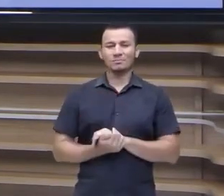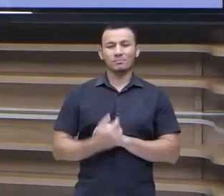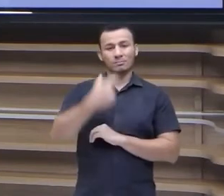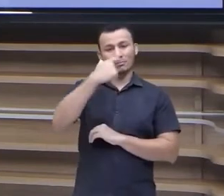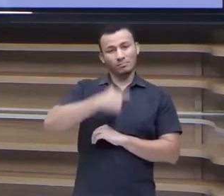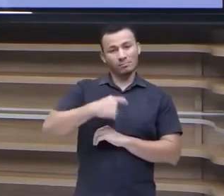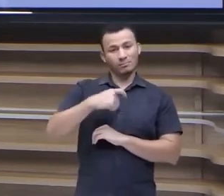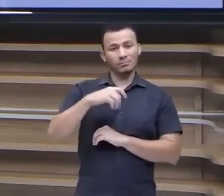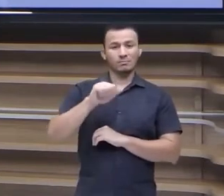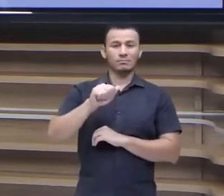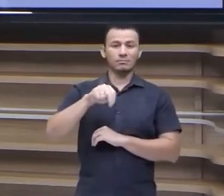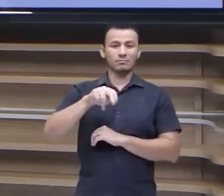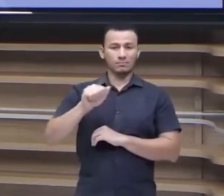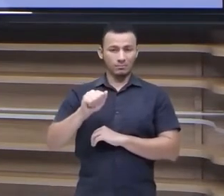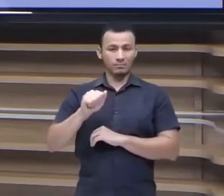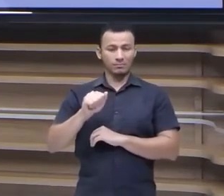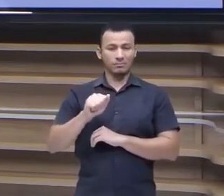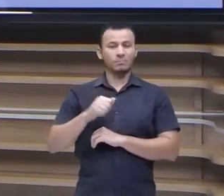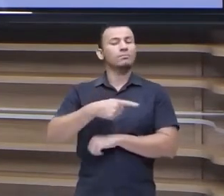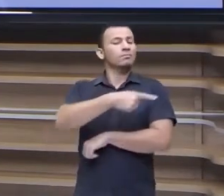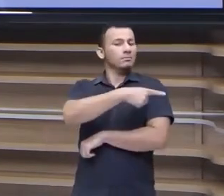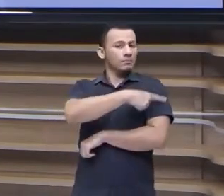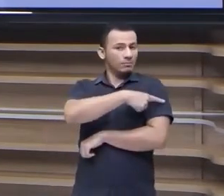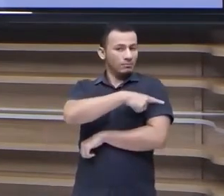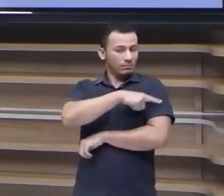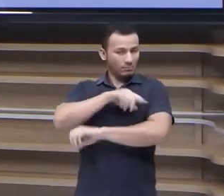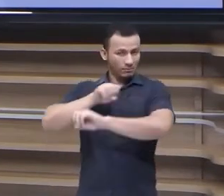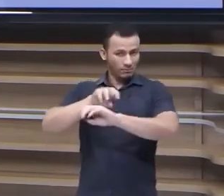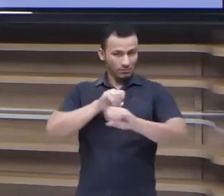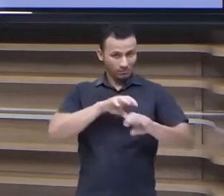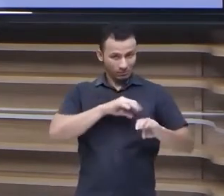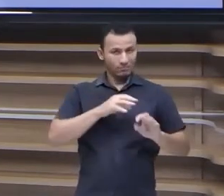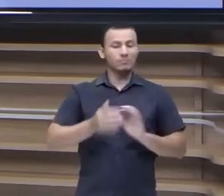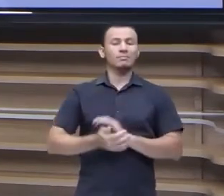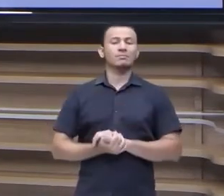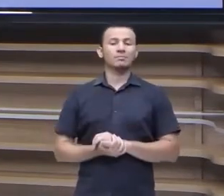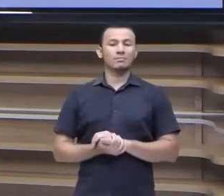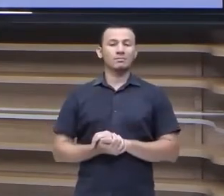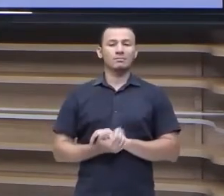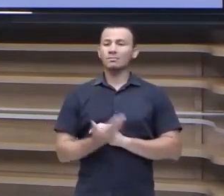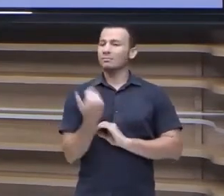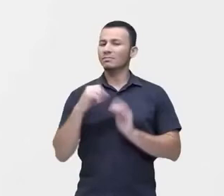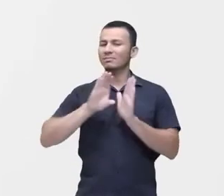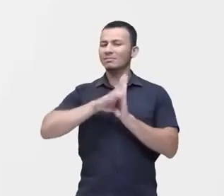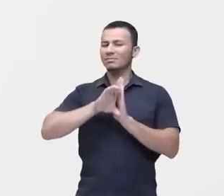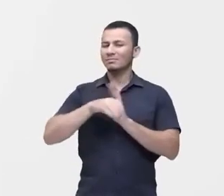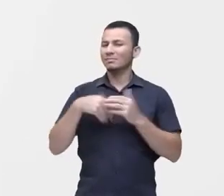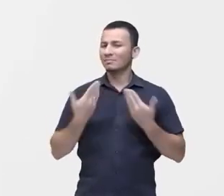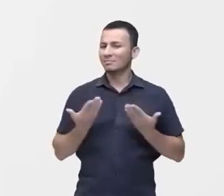Cláudia Guedes, estarei ministrando a aula do primeiro ano do ensino fundamental. Vamos ver o nosso conteúdo?